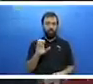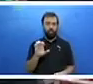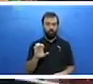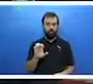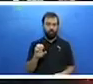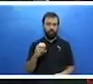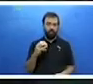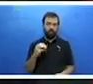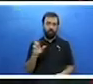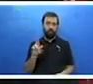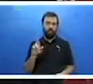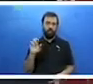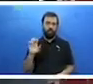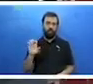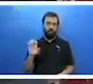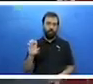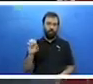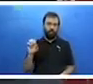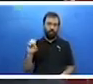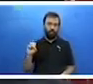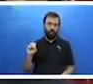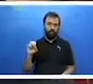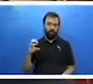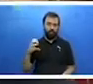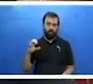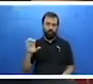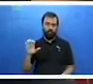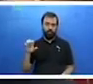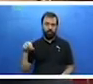para o menor, do menor? Pensa um pouquinho.